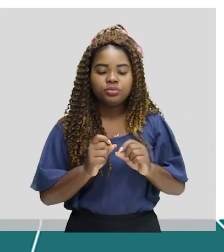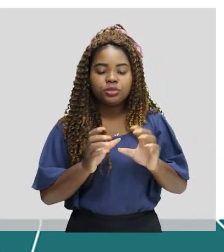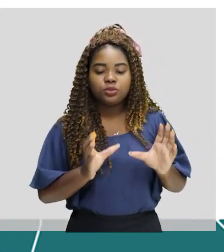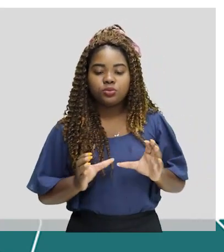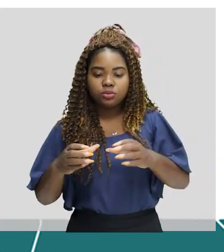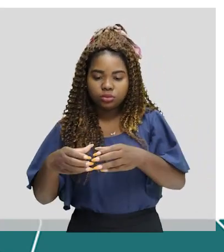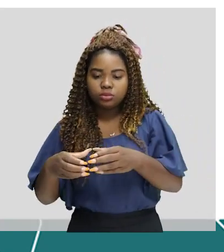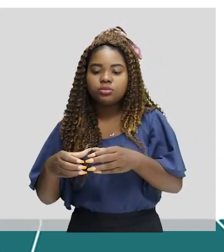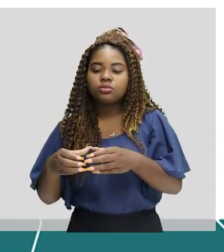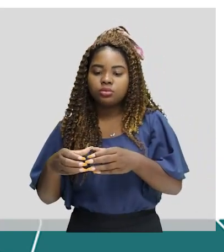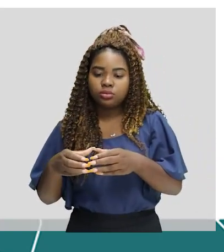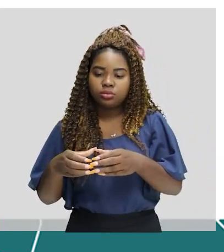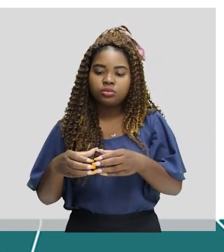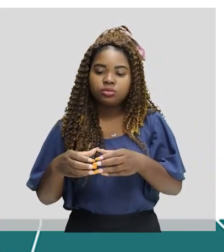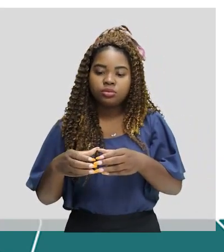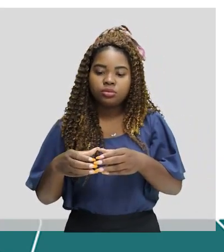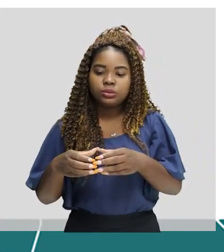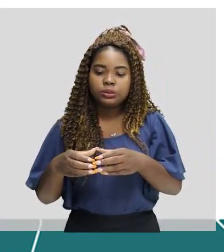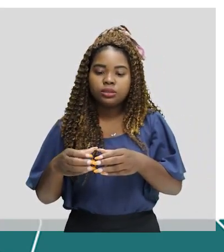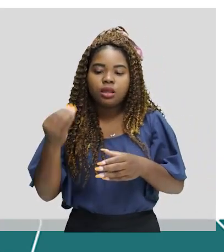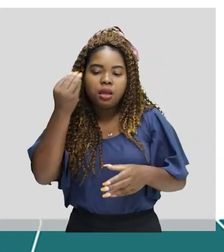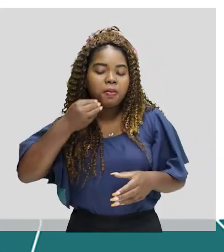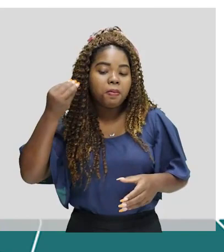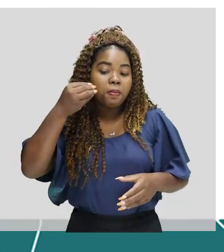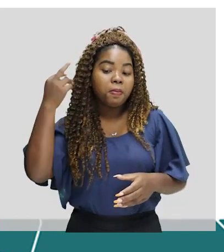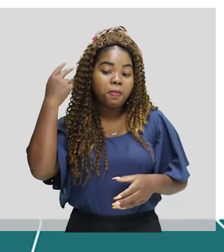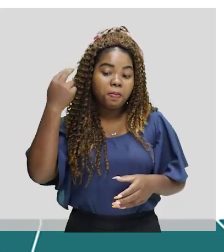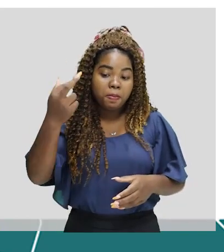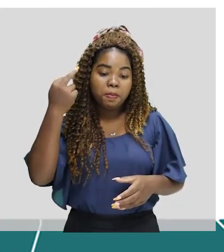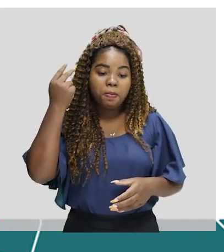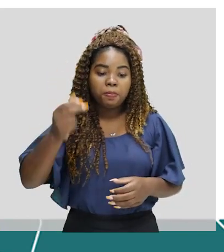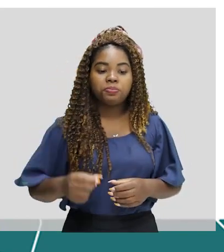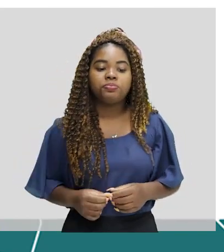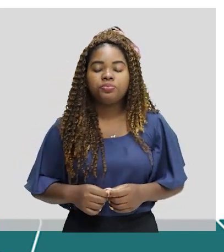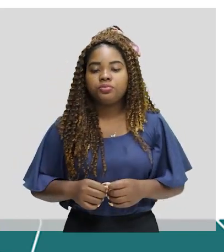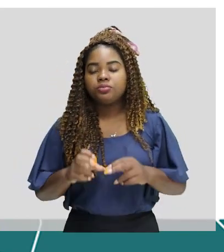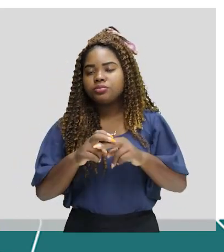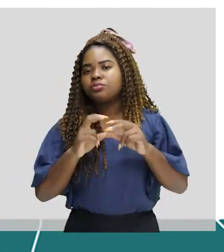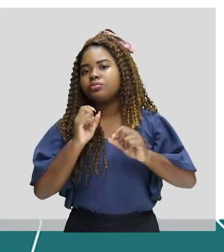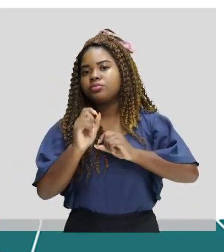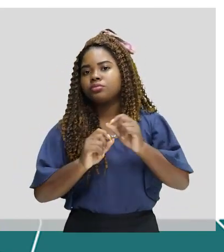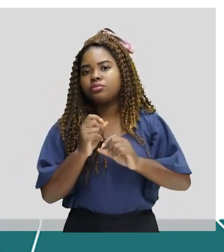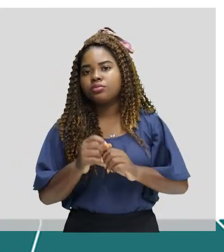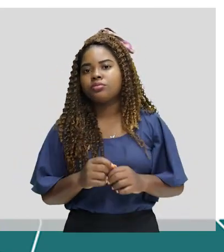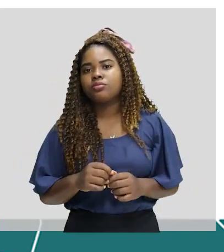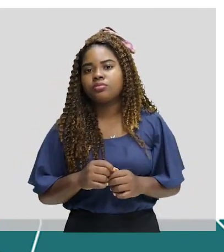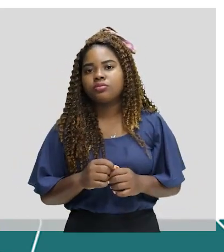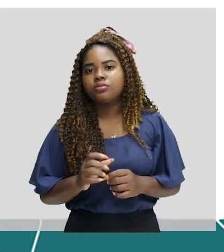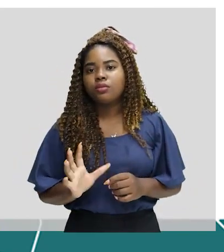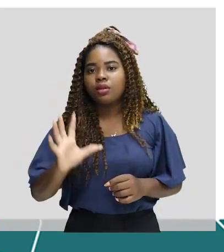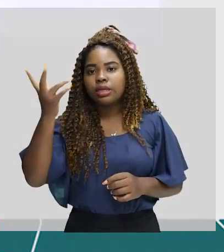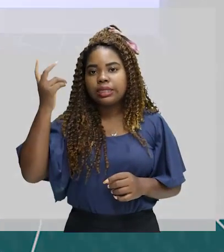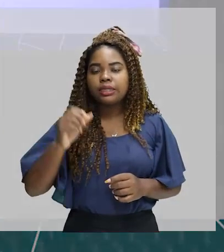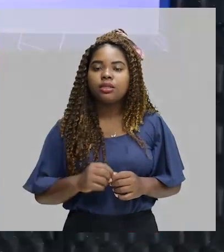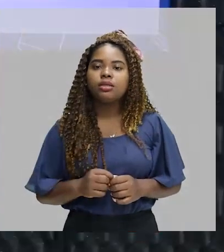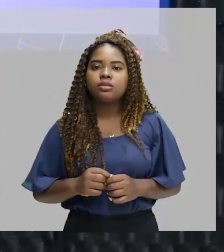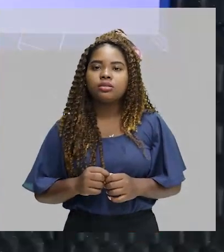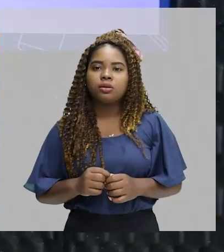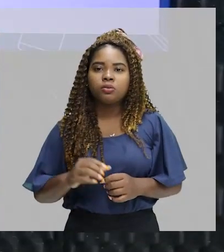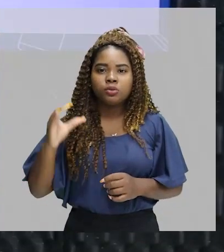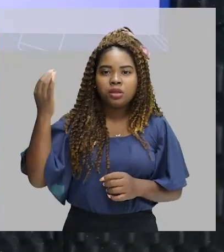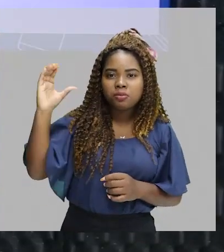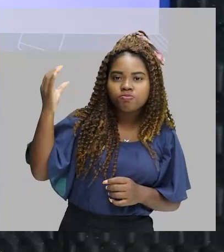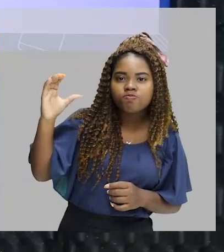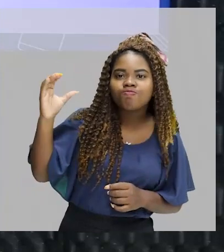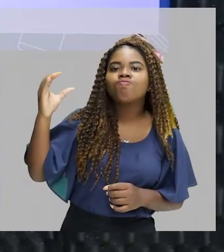grupo e em suas experiências através da história, ou seja, na formação daqueles elementos culturais,